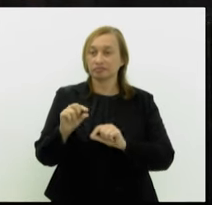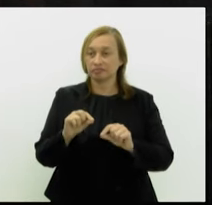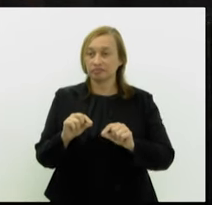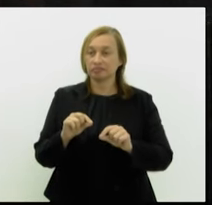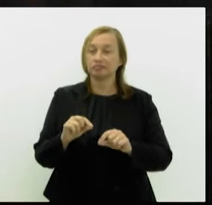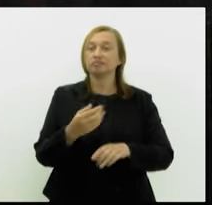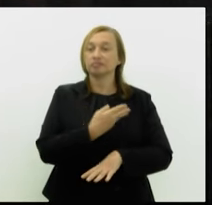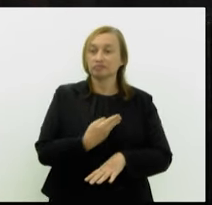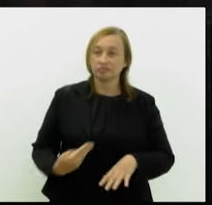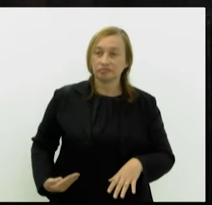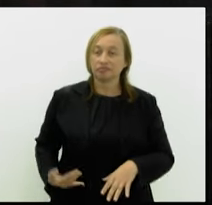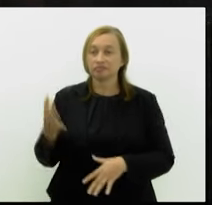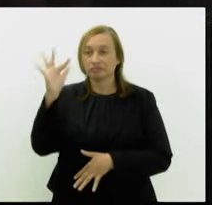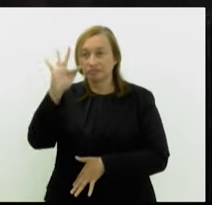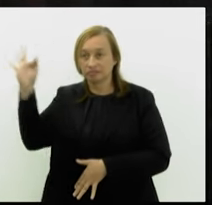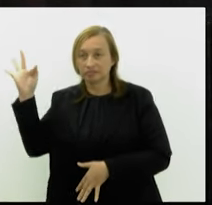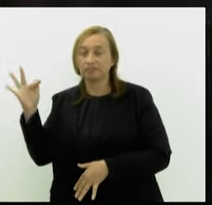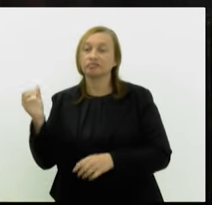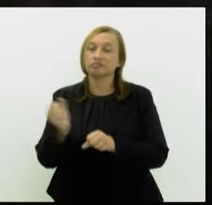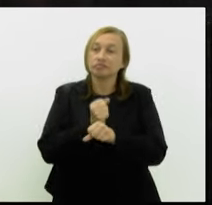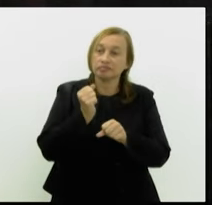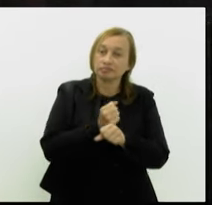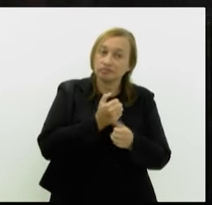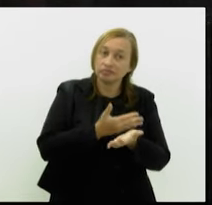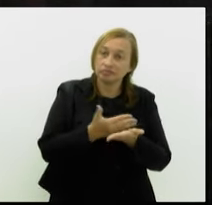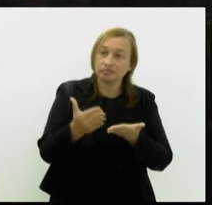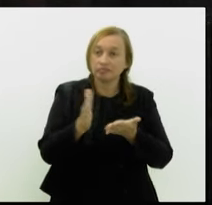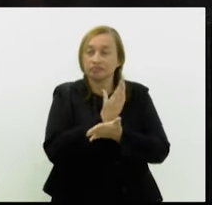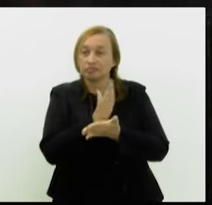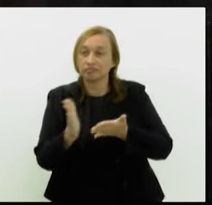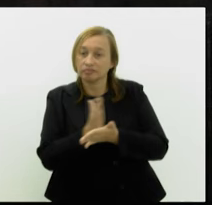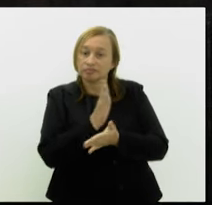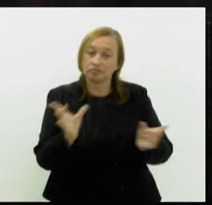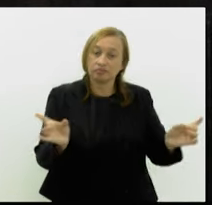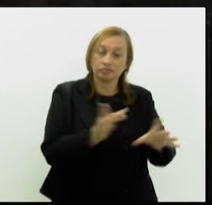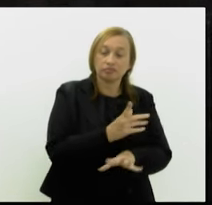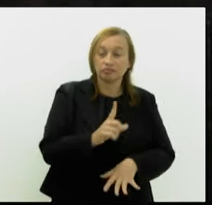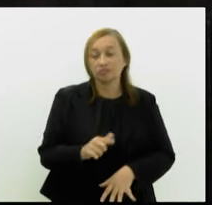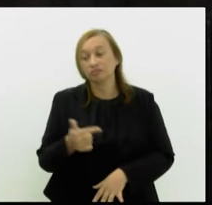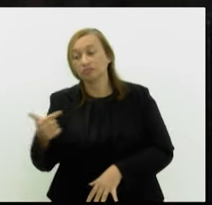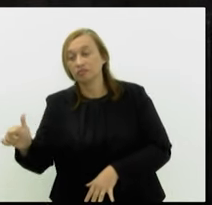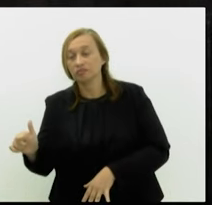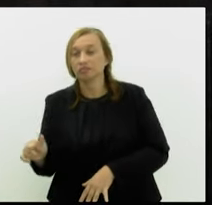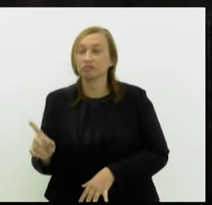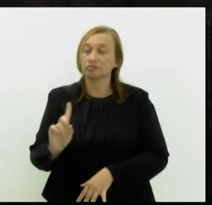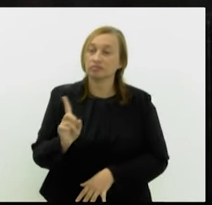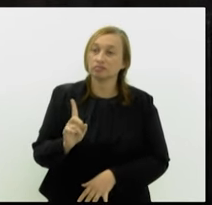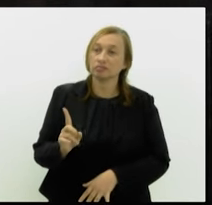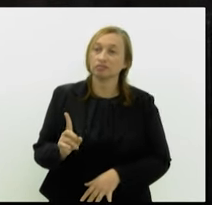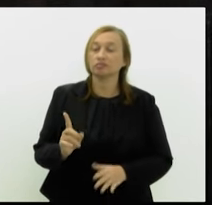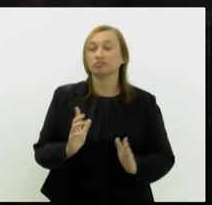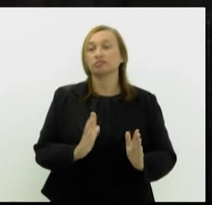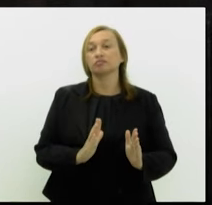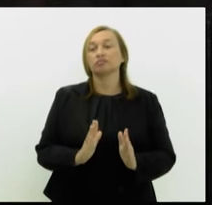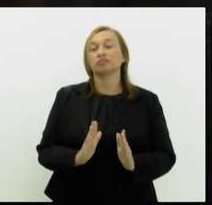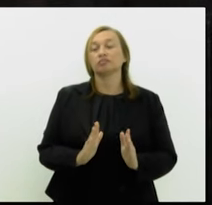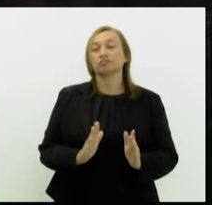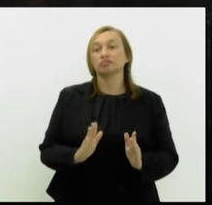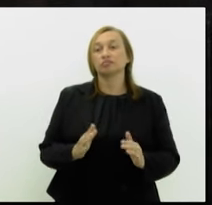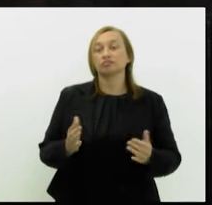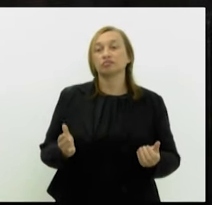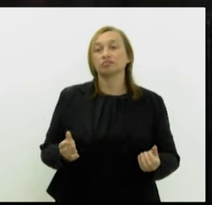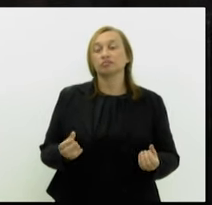Governo Federal, como das obras que foram iniciadas, algumas entregues, outras não, ainda desde a tragédia que vivemos em